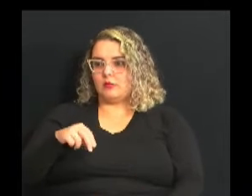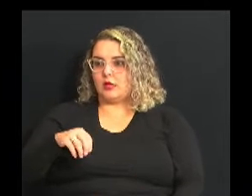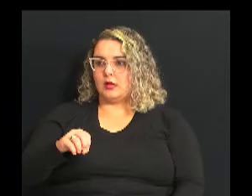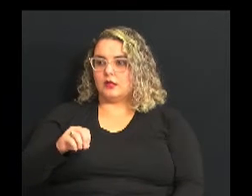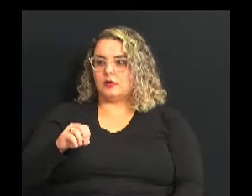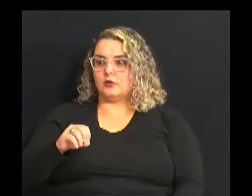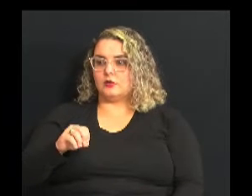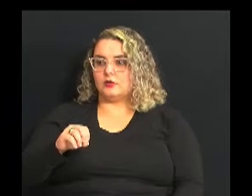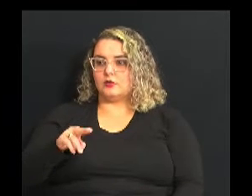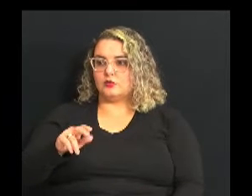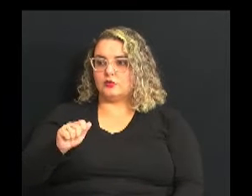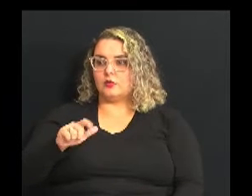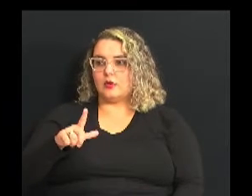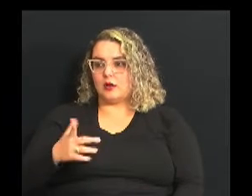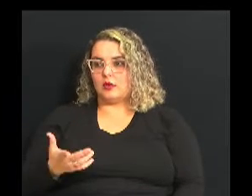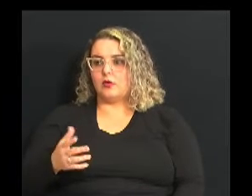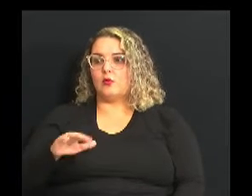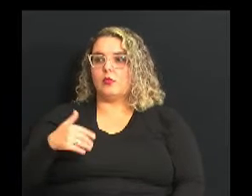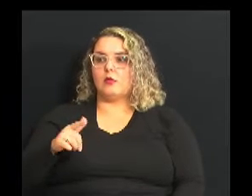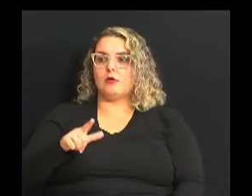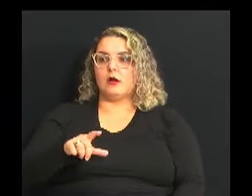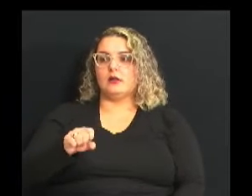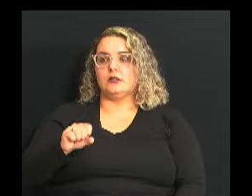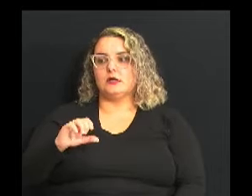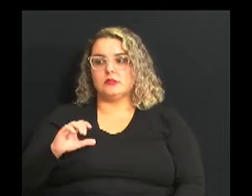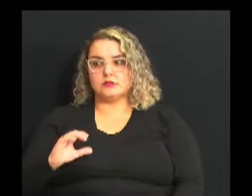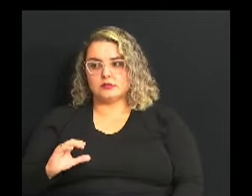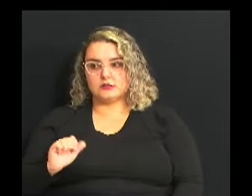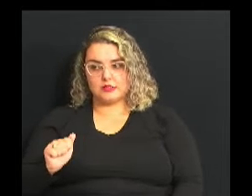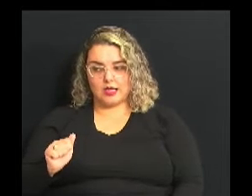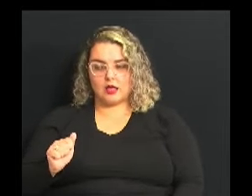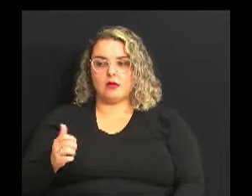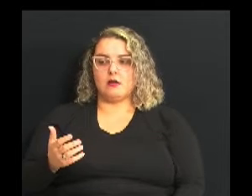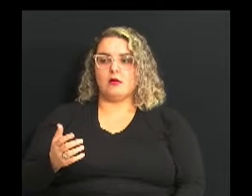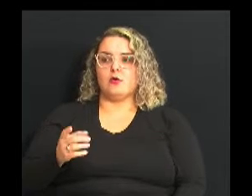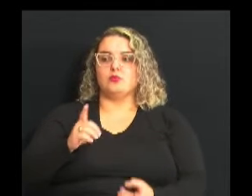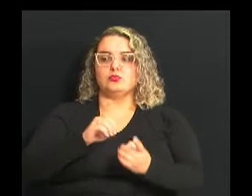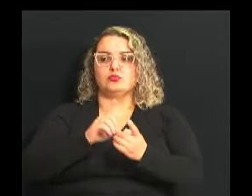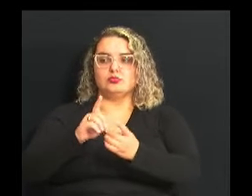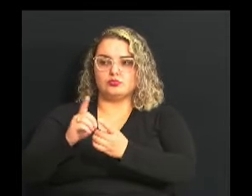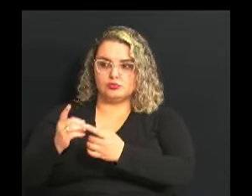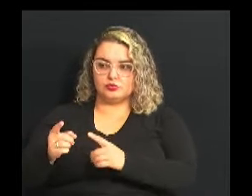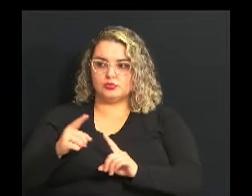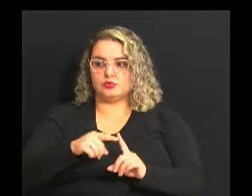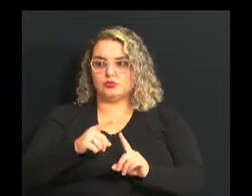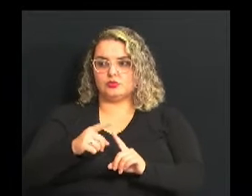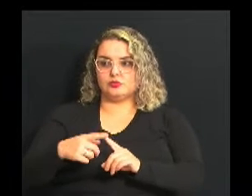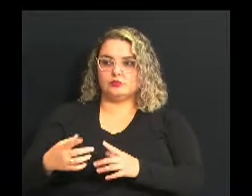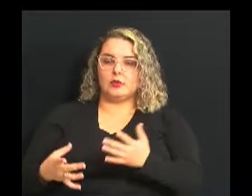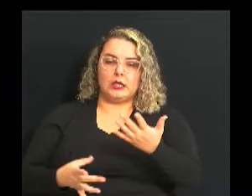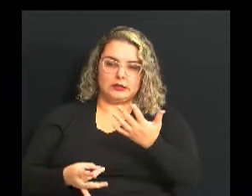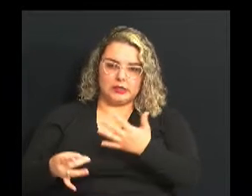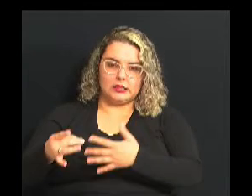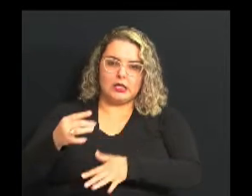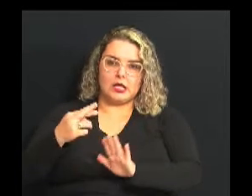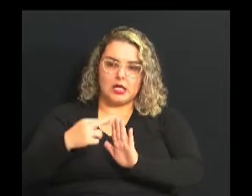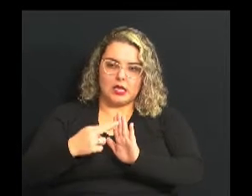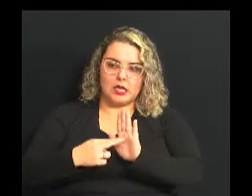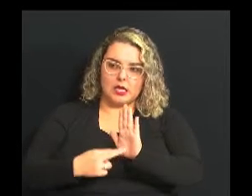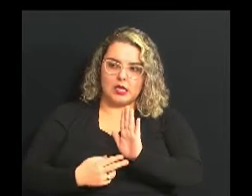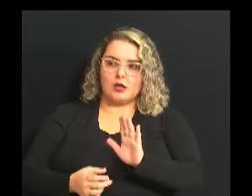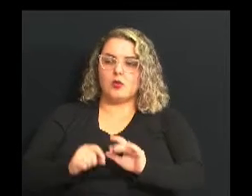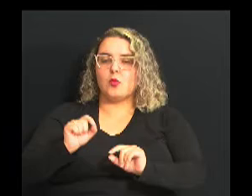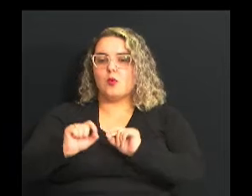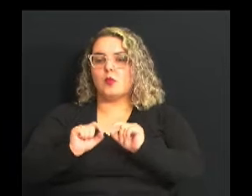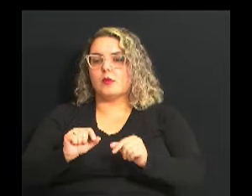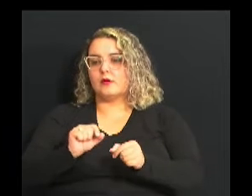nossos SLAs, nossos tipos de atendimento, nosso escopo de atendimento, né? O que a TI faz, o que deixa de